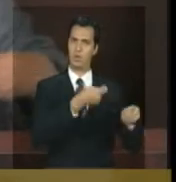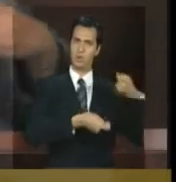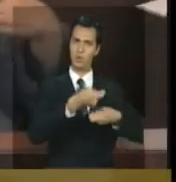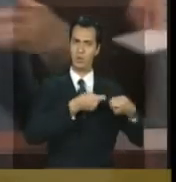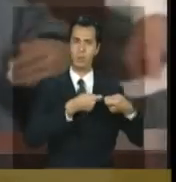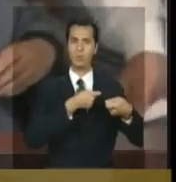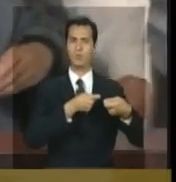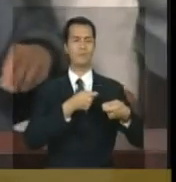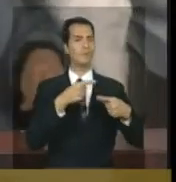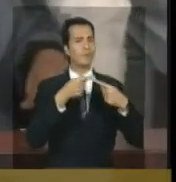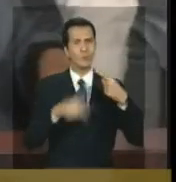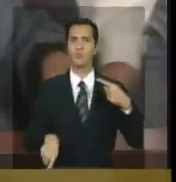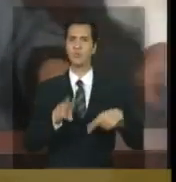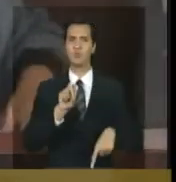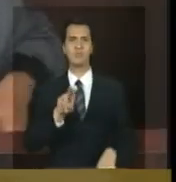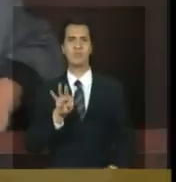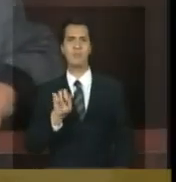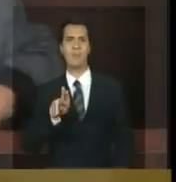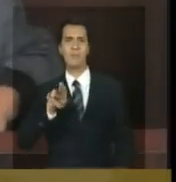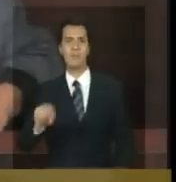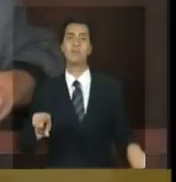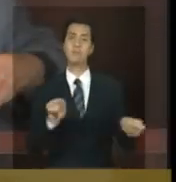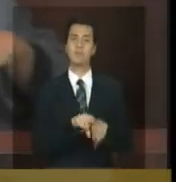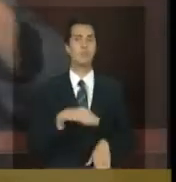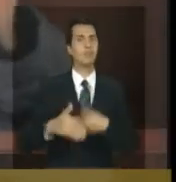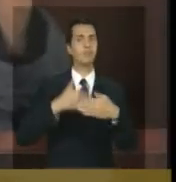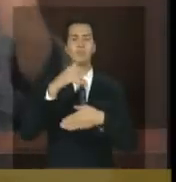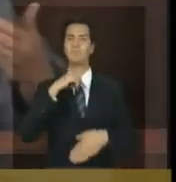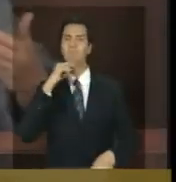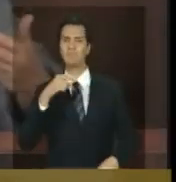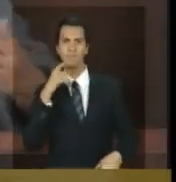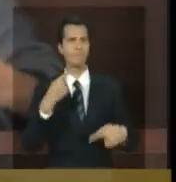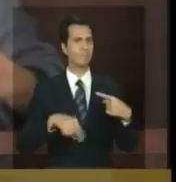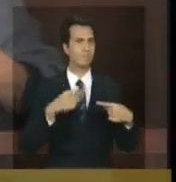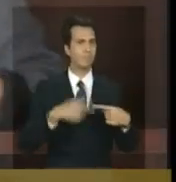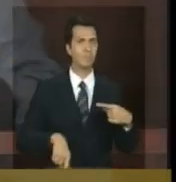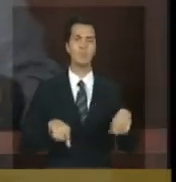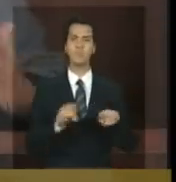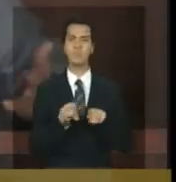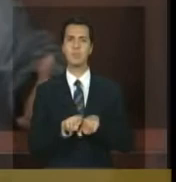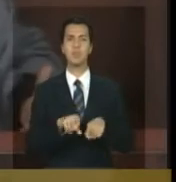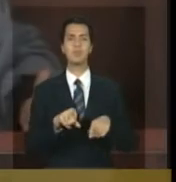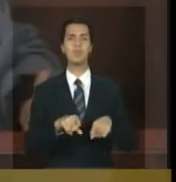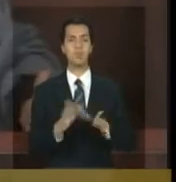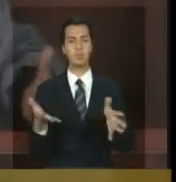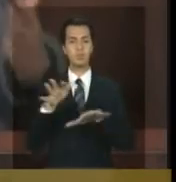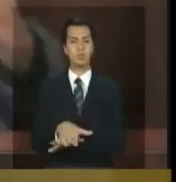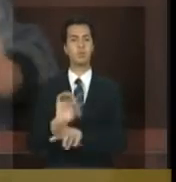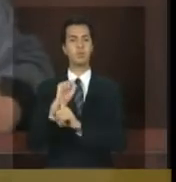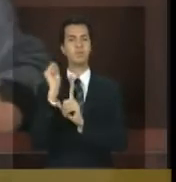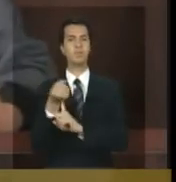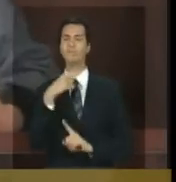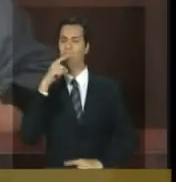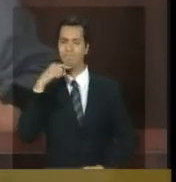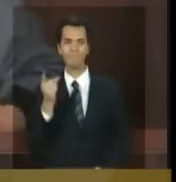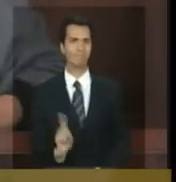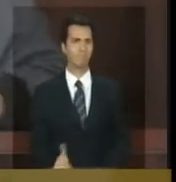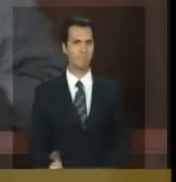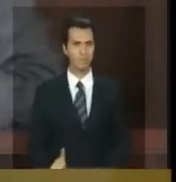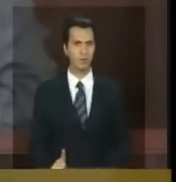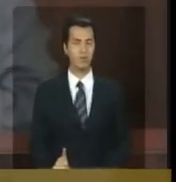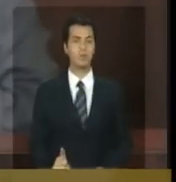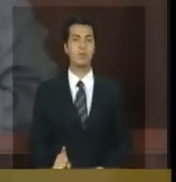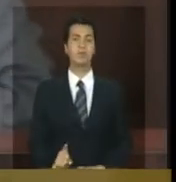saída, não levam a desenvolvimento, não levam a crescimento e não levam a inclusão social e redução à desigualdade.